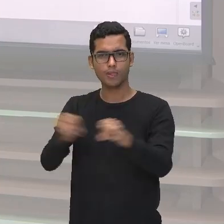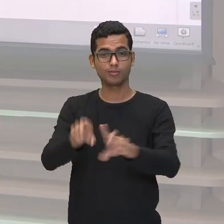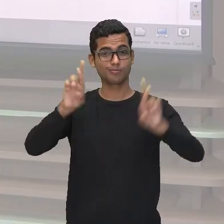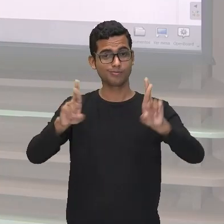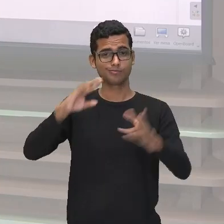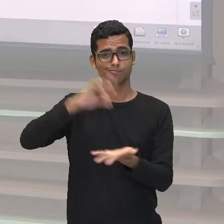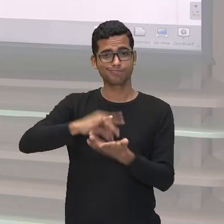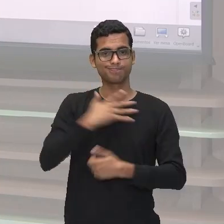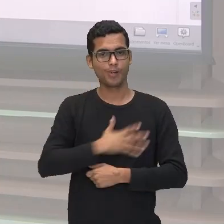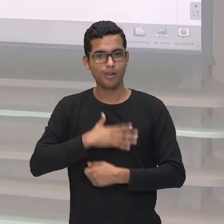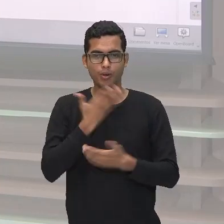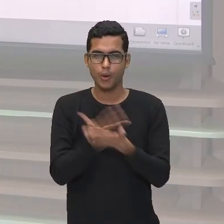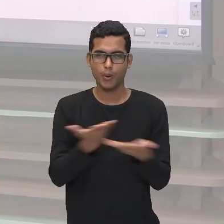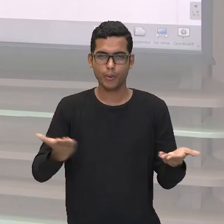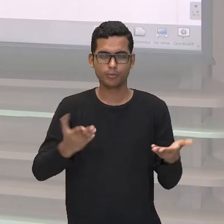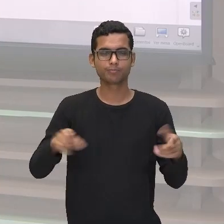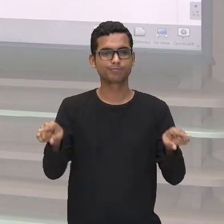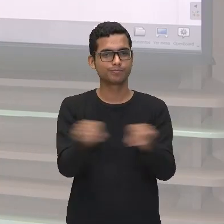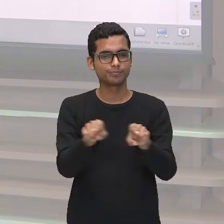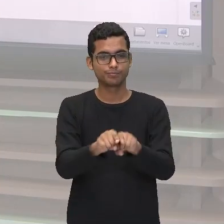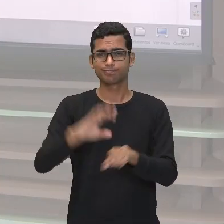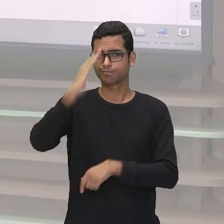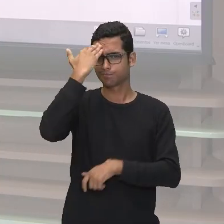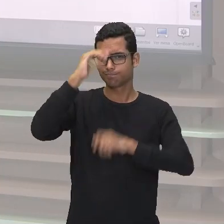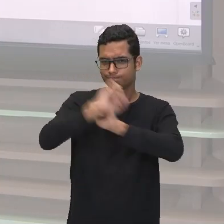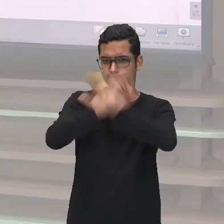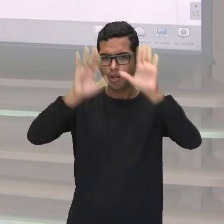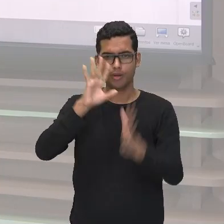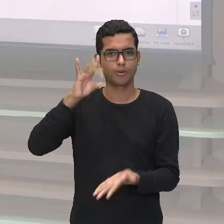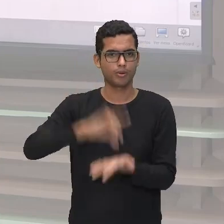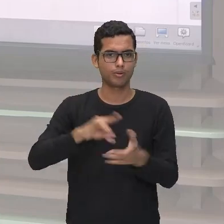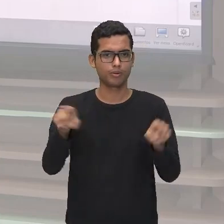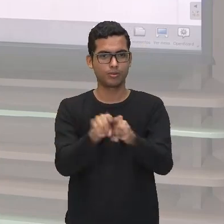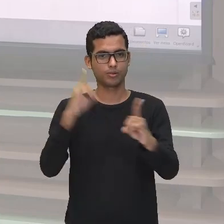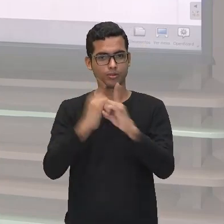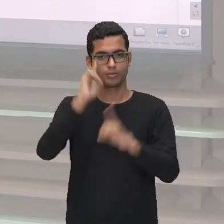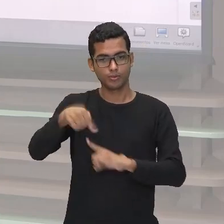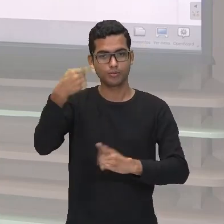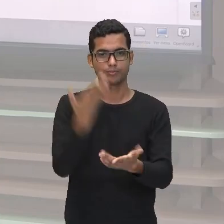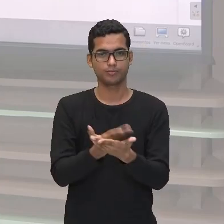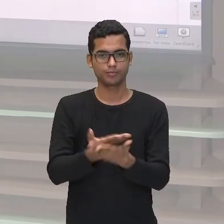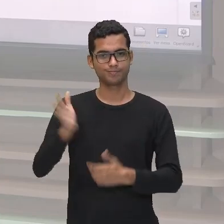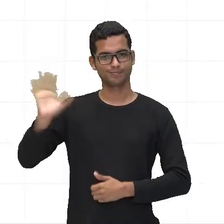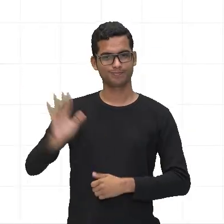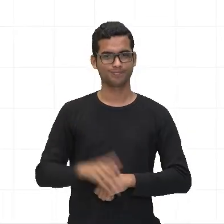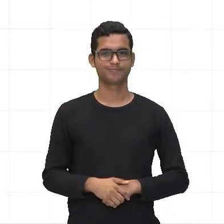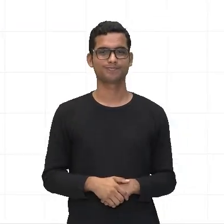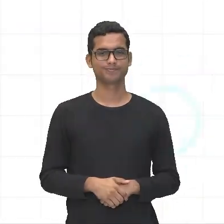você tenha gostado, tenha entendido. Nos encontramos na próxima aula.